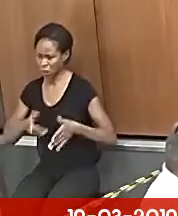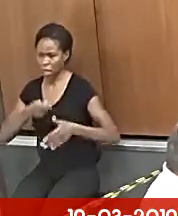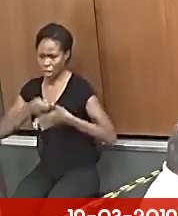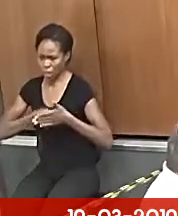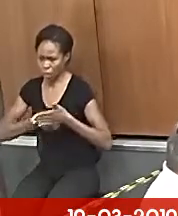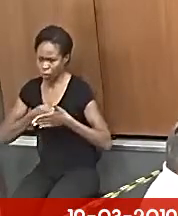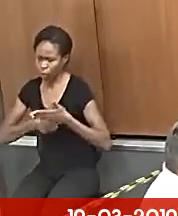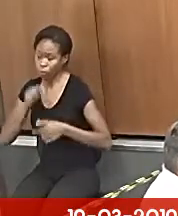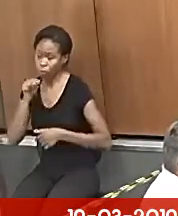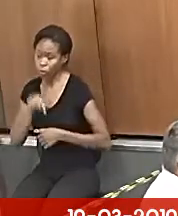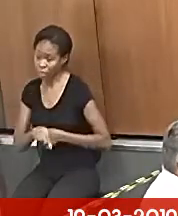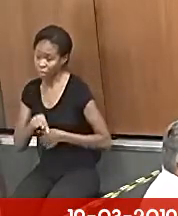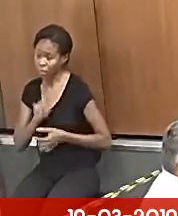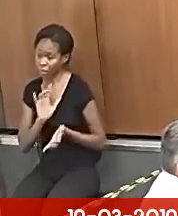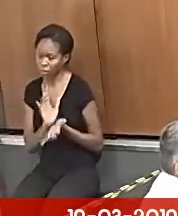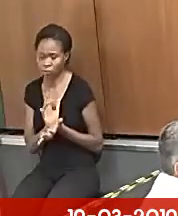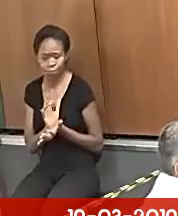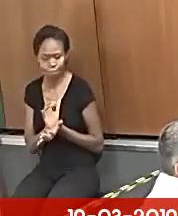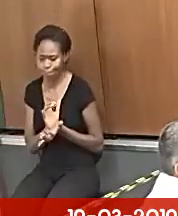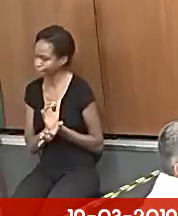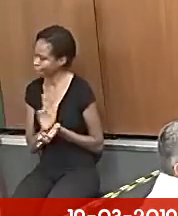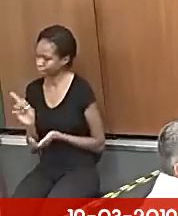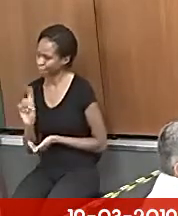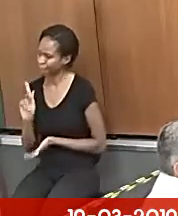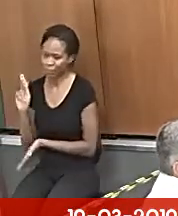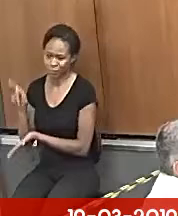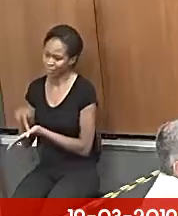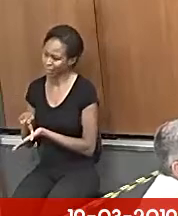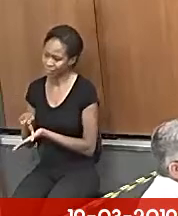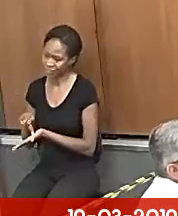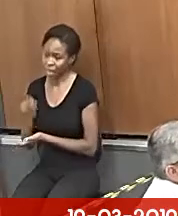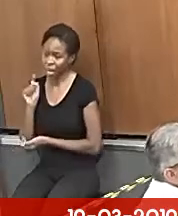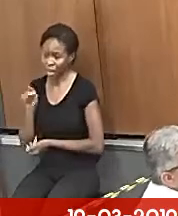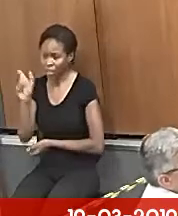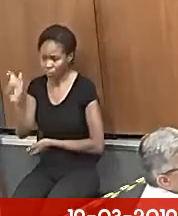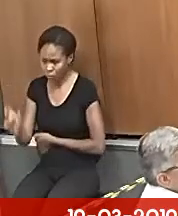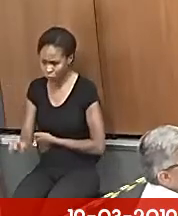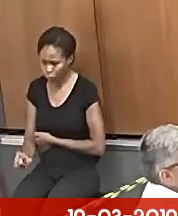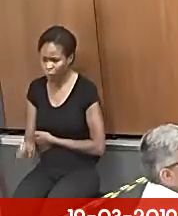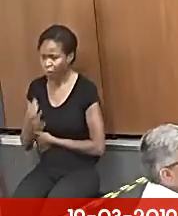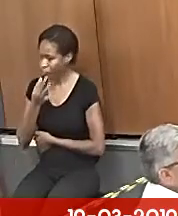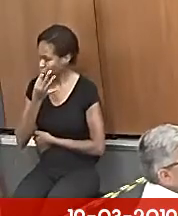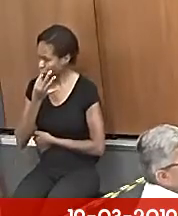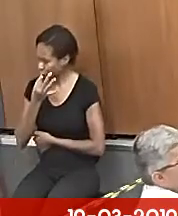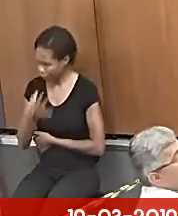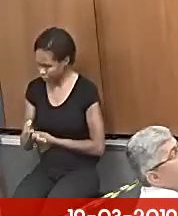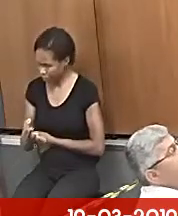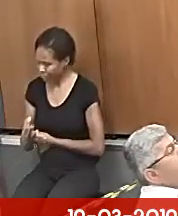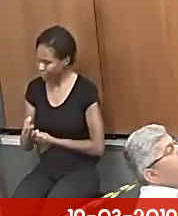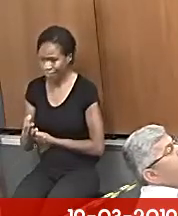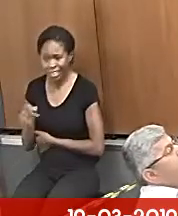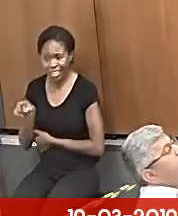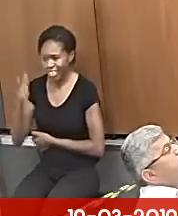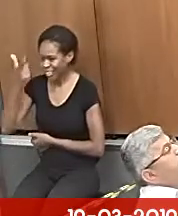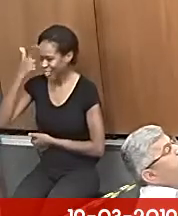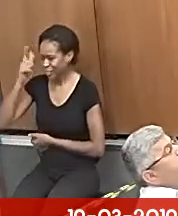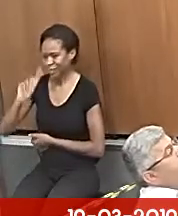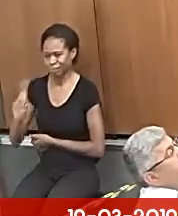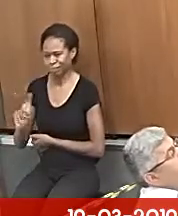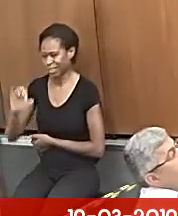verdade é essa pessoa que fez essa crítica ela está totalmente fora da realidade é